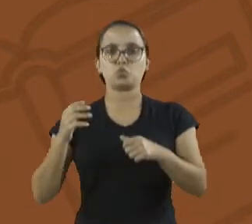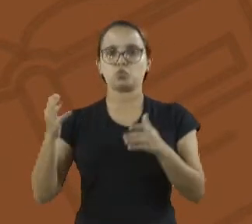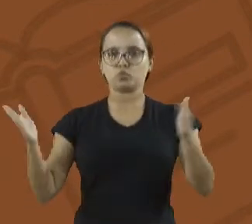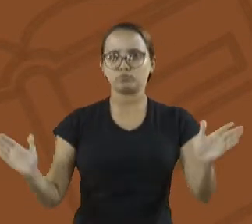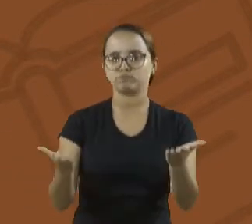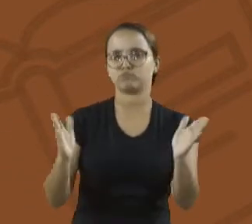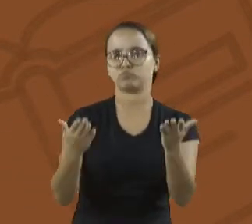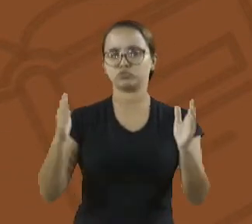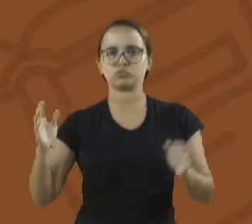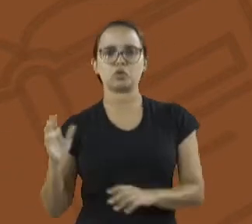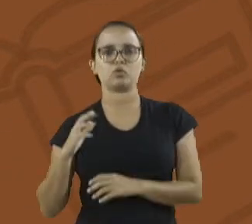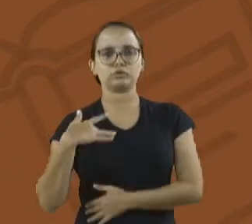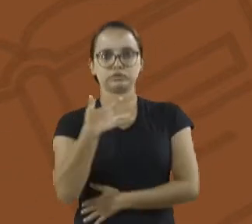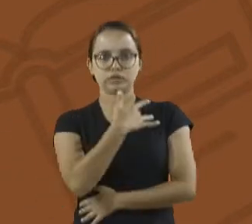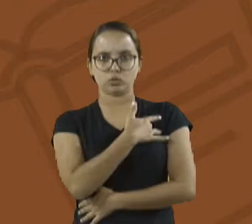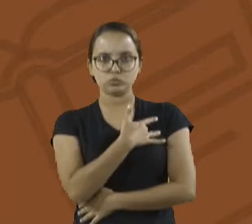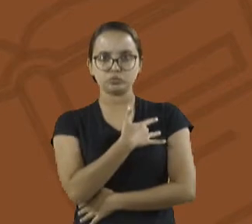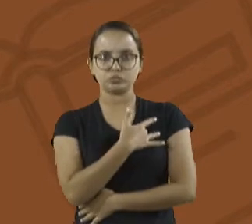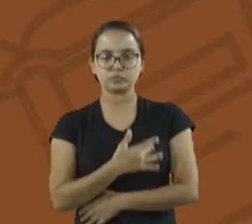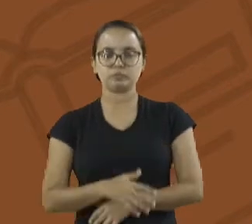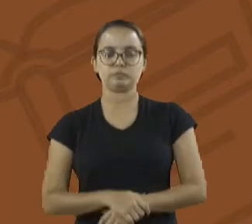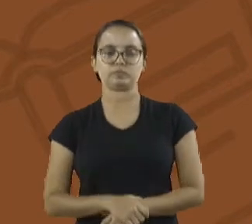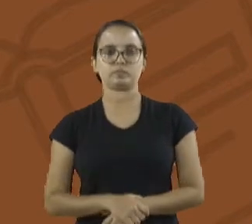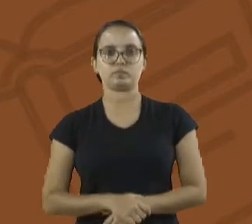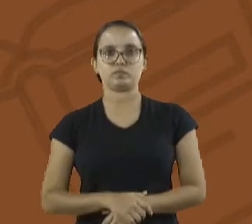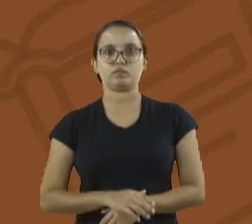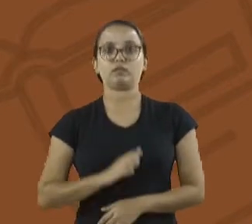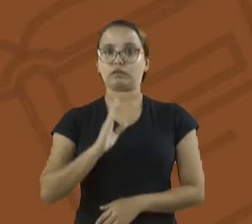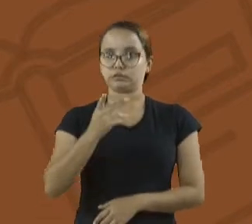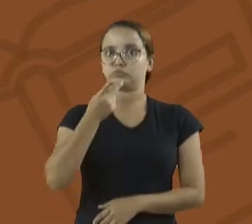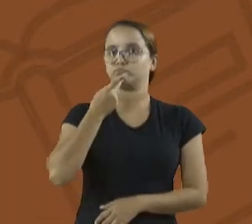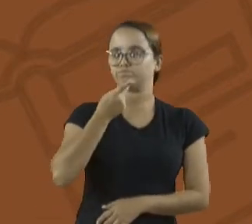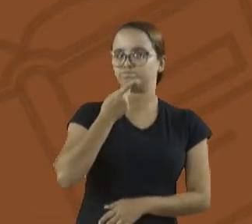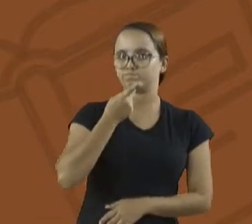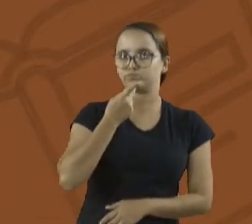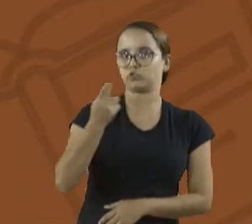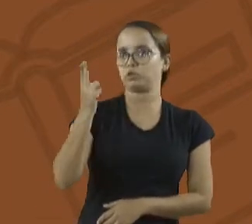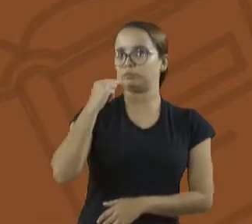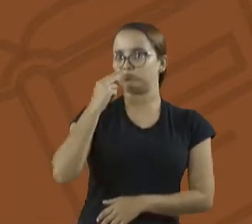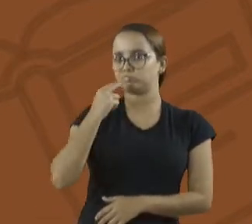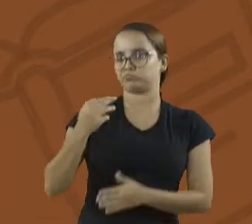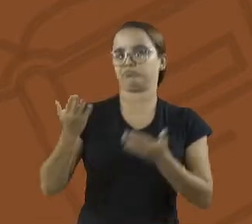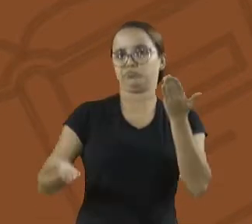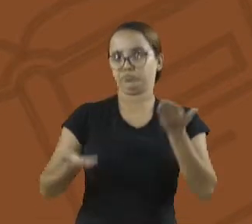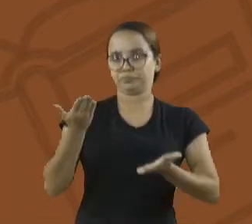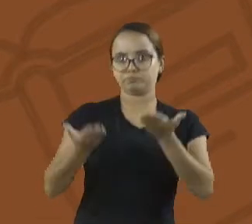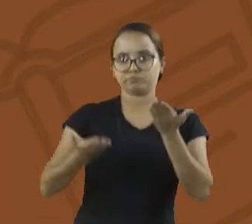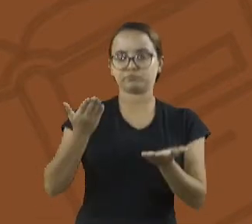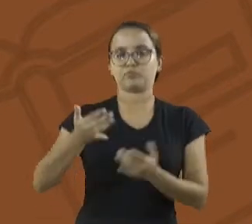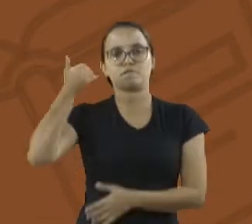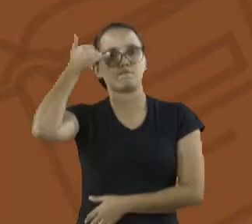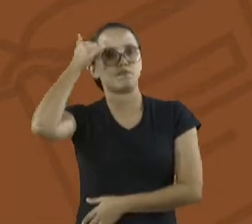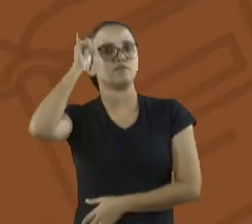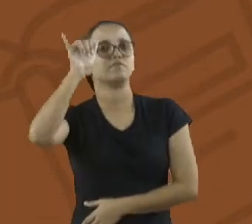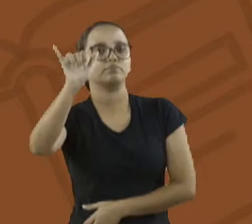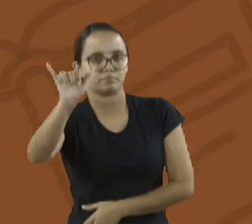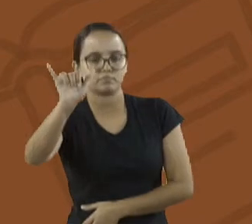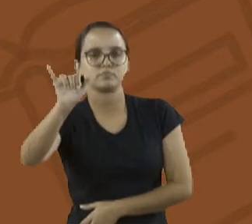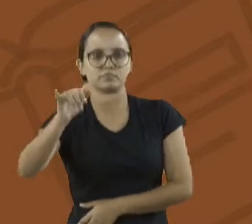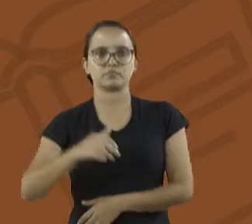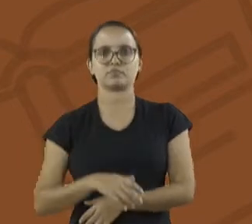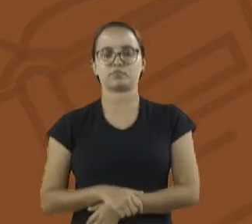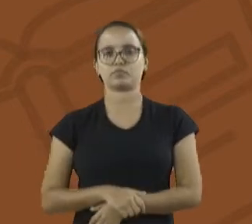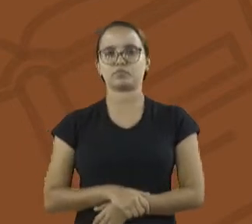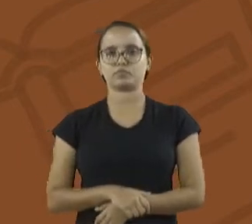saúde. A dieta balanceada, como eu coloquei, a gente tem que evitar os excessos, não é verdade? Tem que se